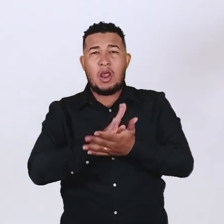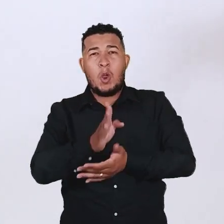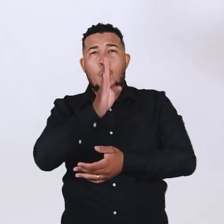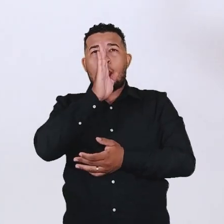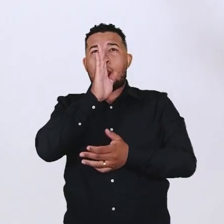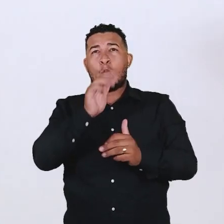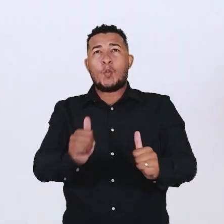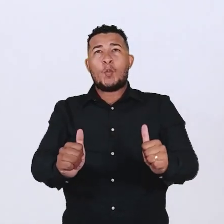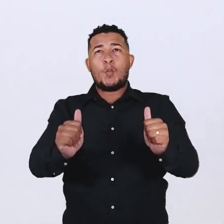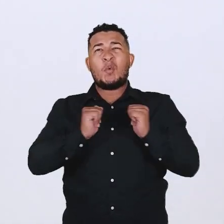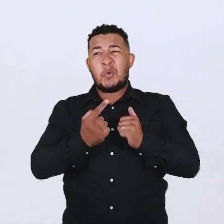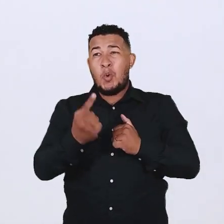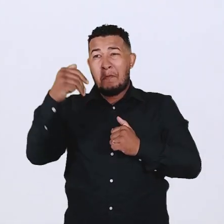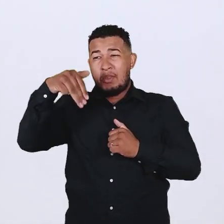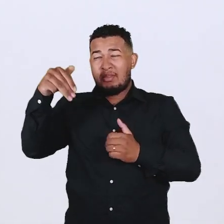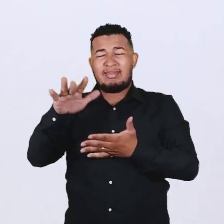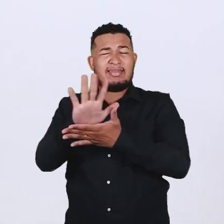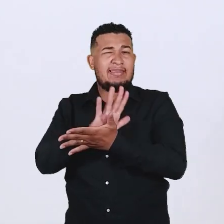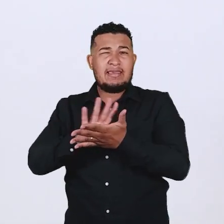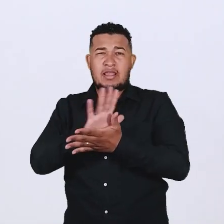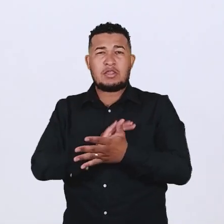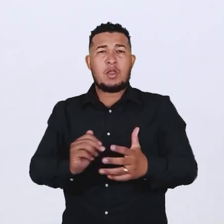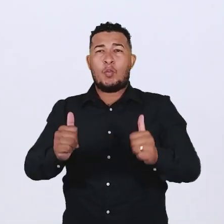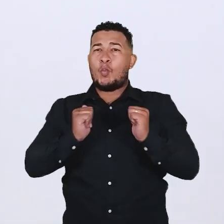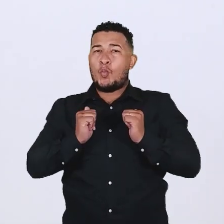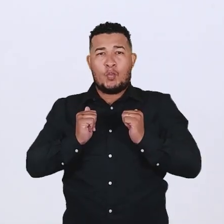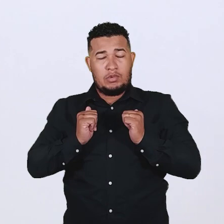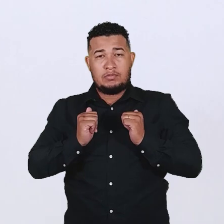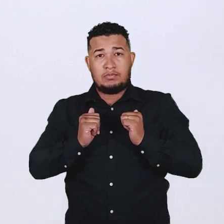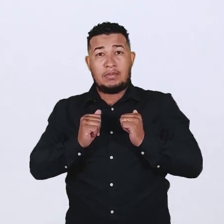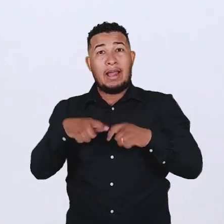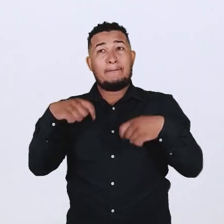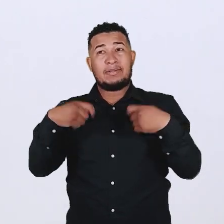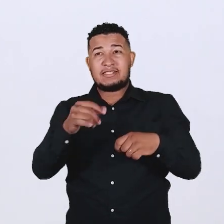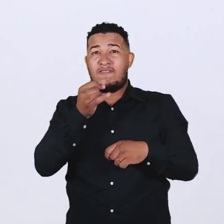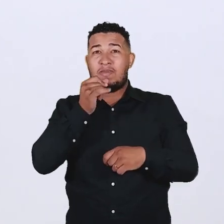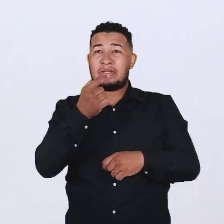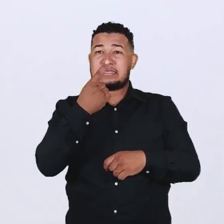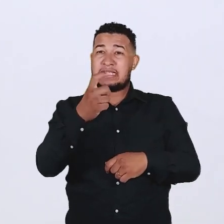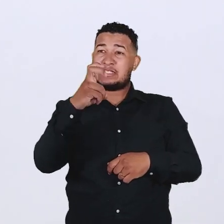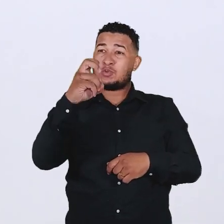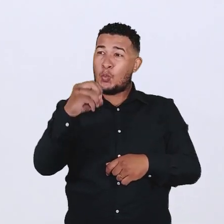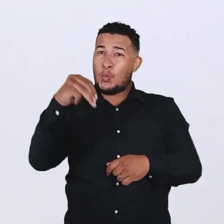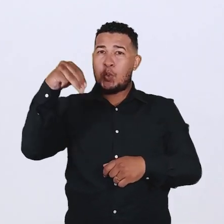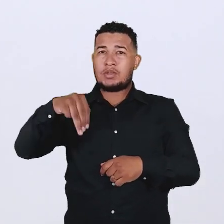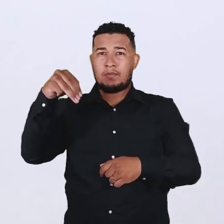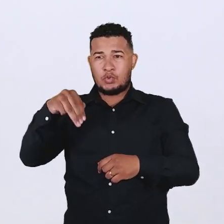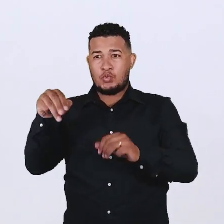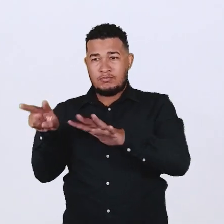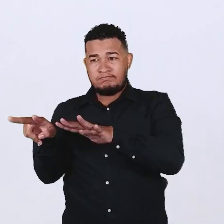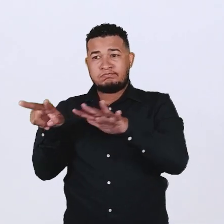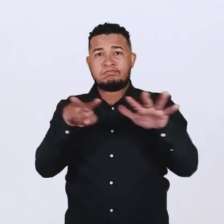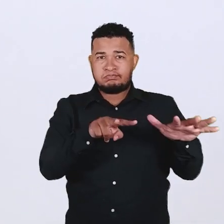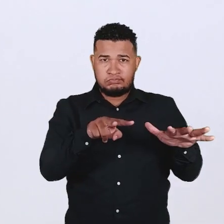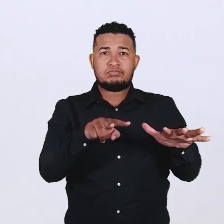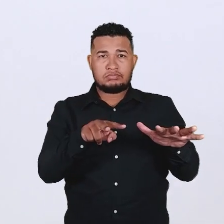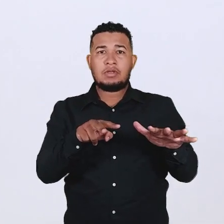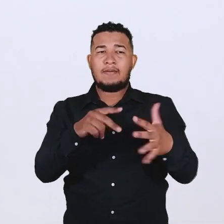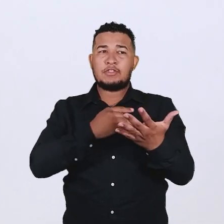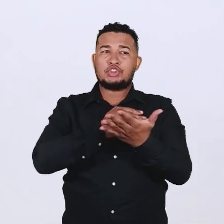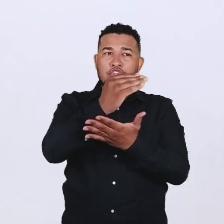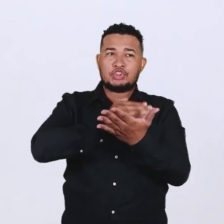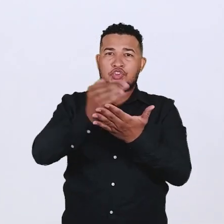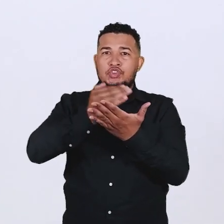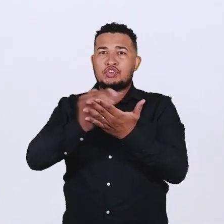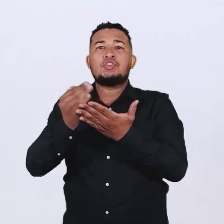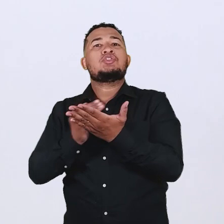faço nenhuma atividade física, nem um minuto durante a minha semana. E aí você tem que fazer 150 minutos durante a